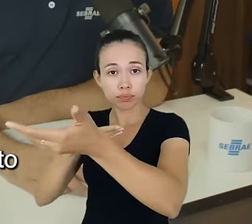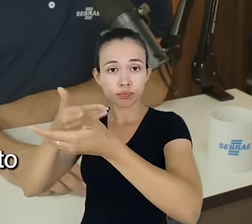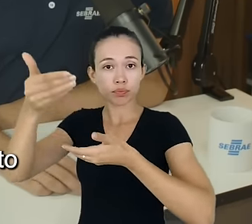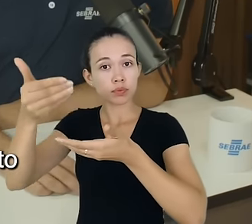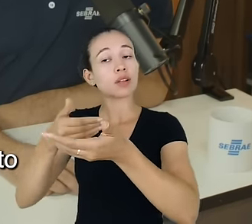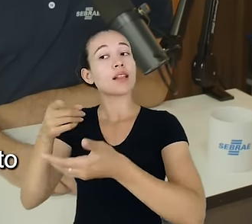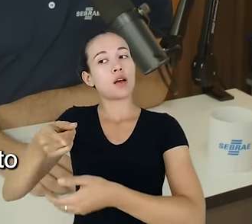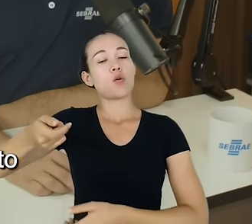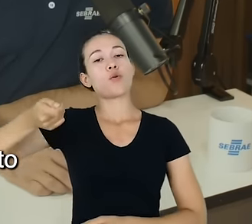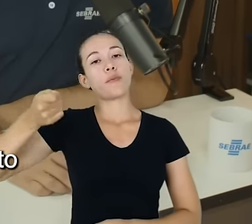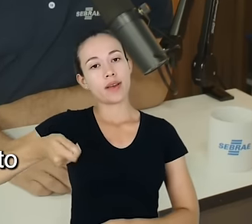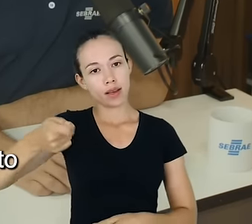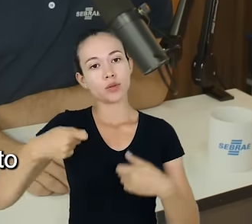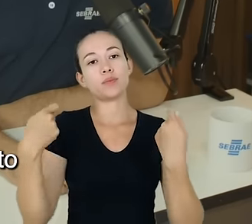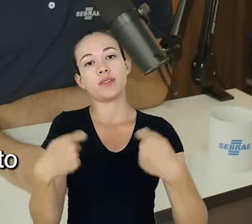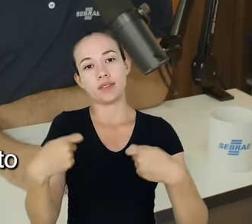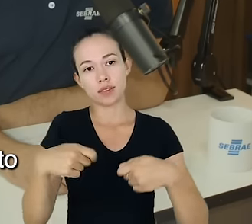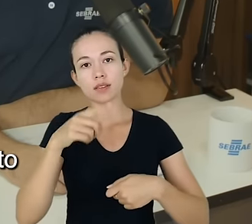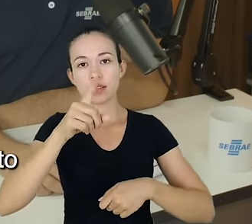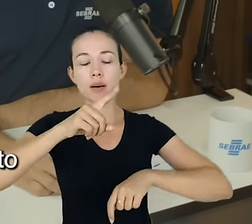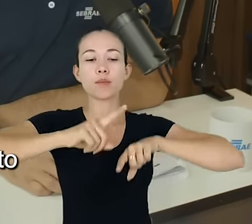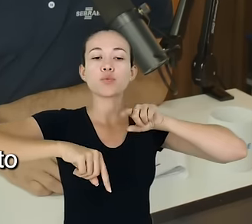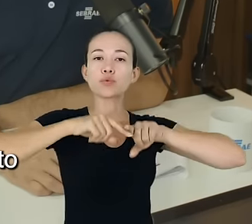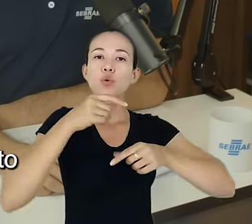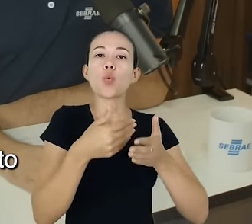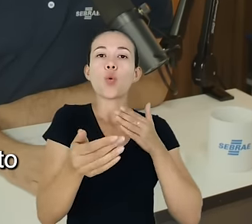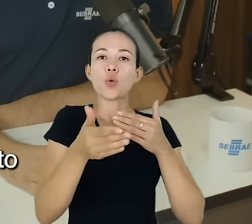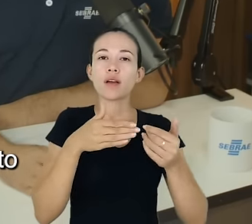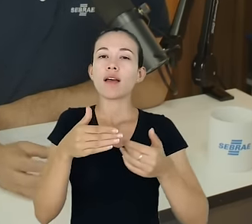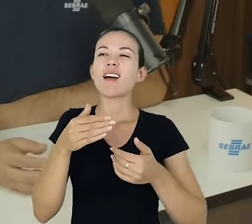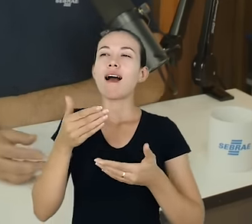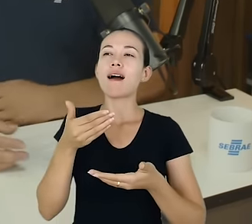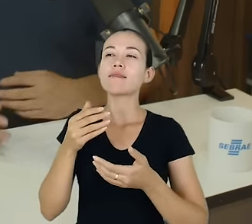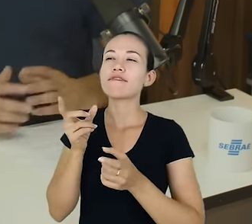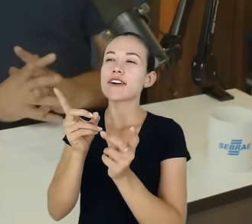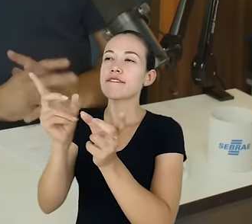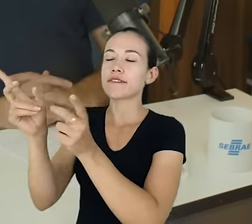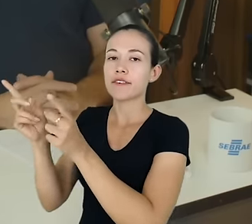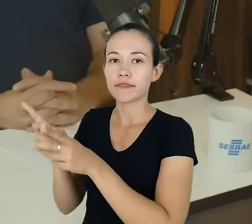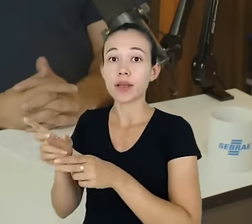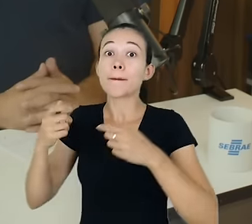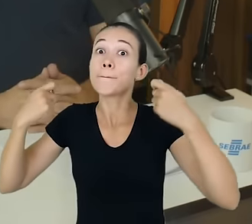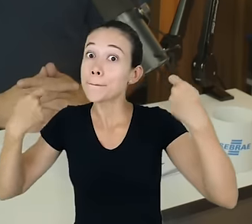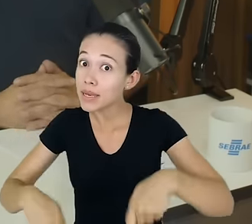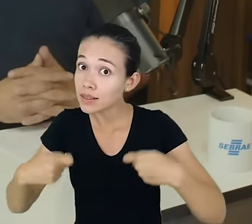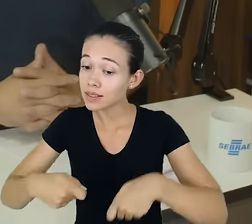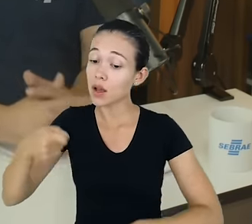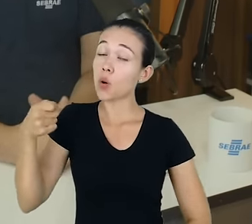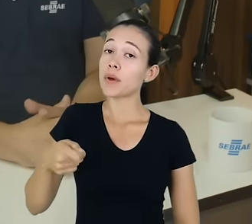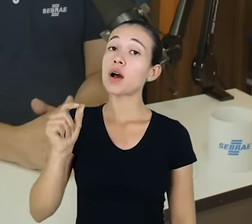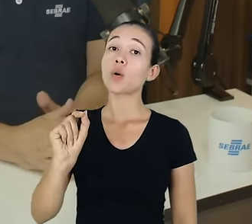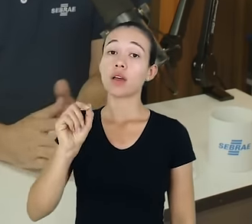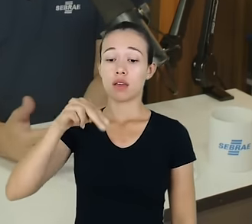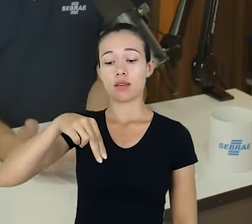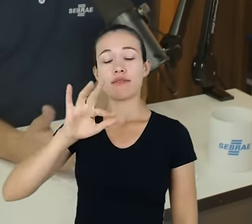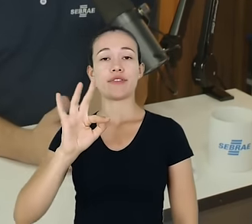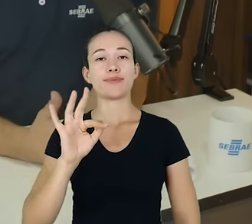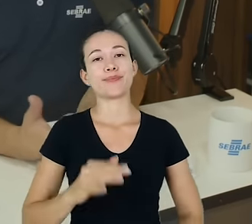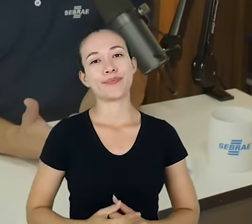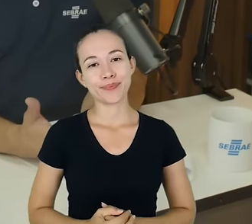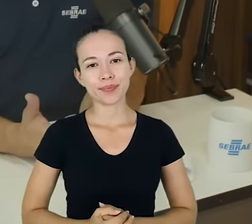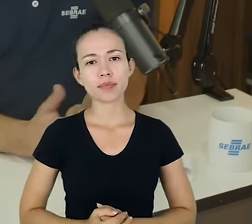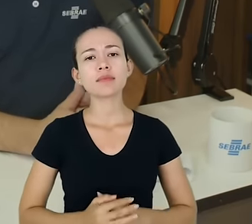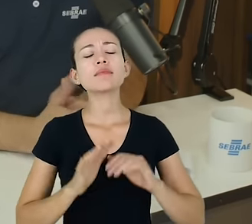circular sem o acompanhamento de um documento fiscal Obrigado Angela e eu vou falar para vocês o que que é